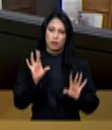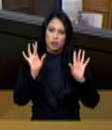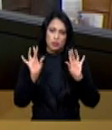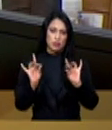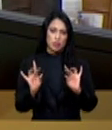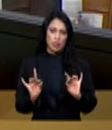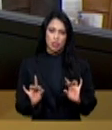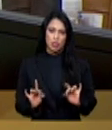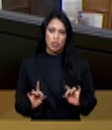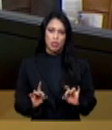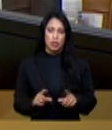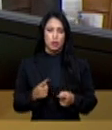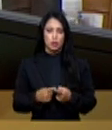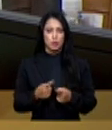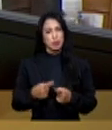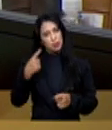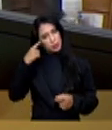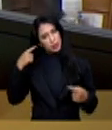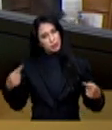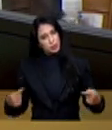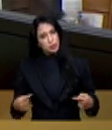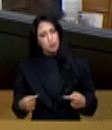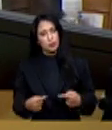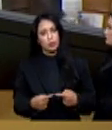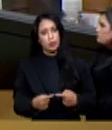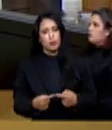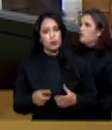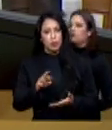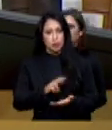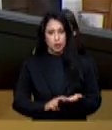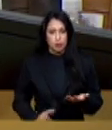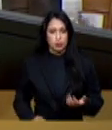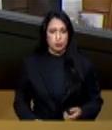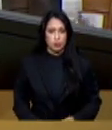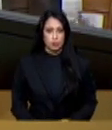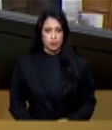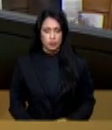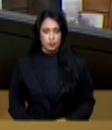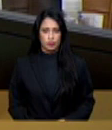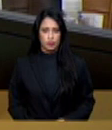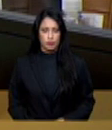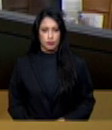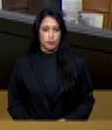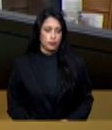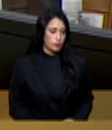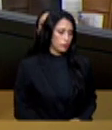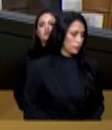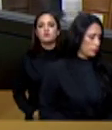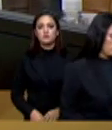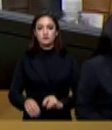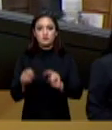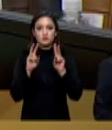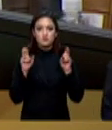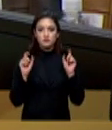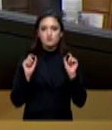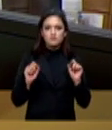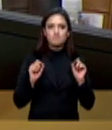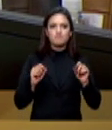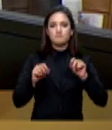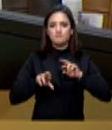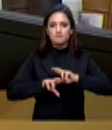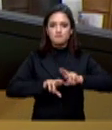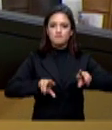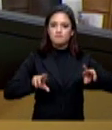adentrar porque aqui estou de acordo com vossa excelência é no que diz respeito a atribuição de distintas